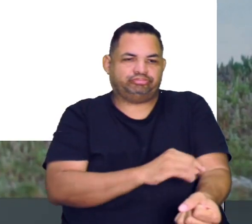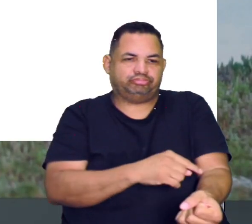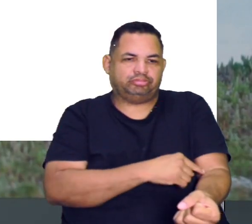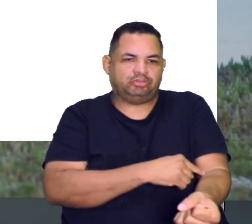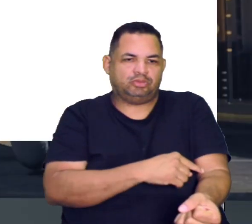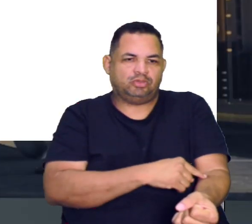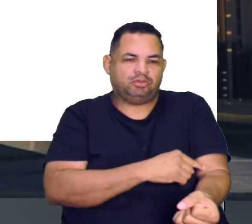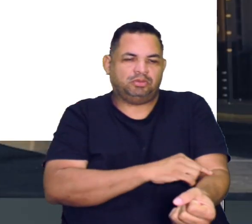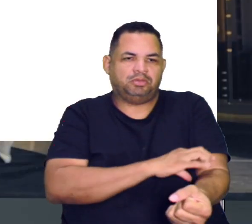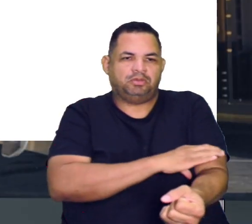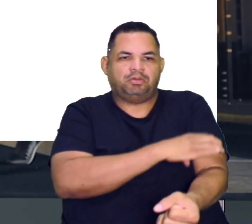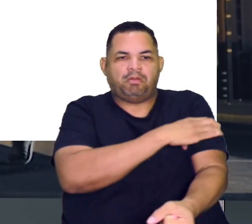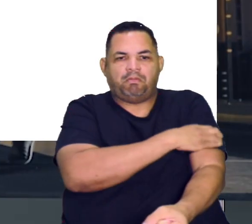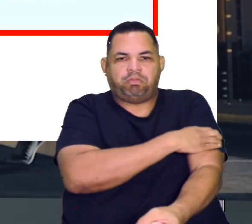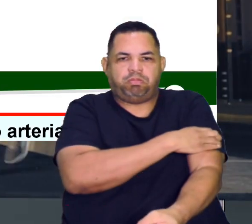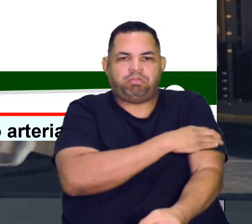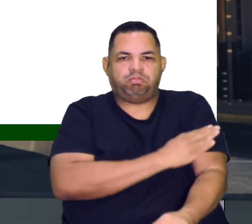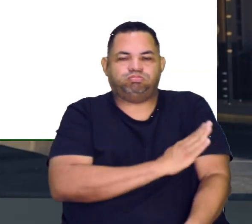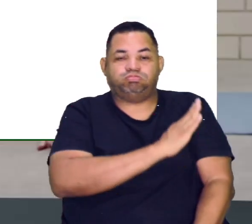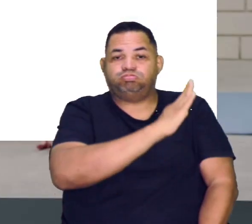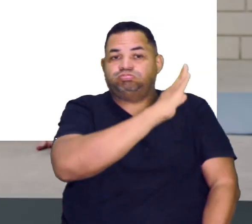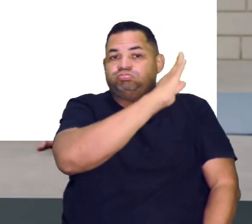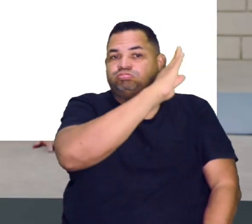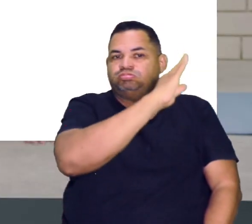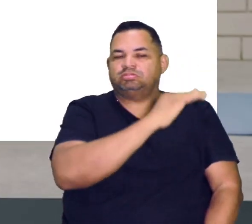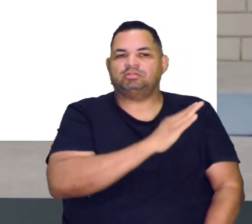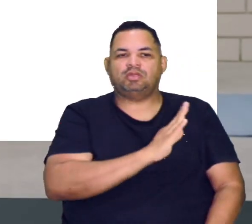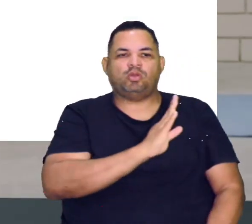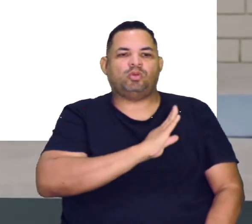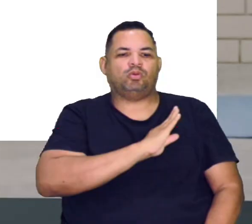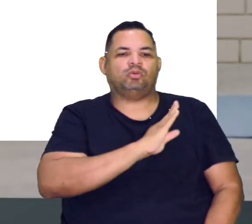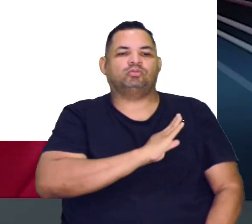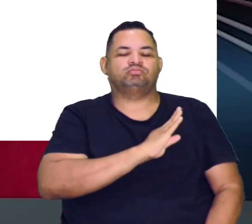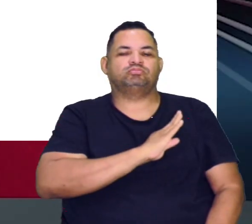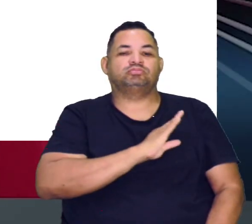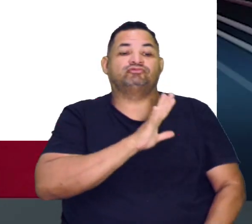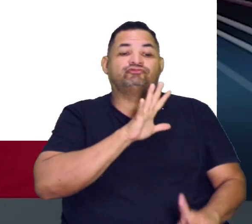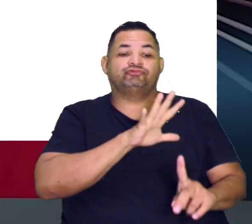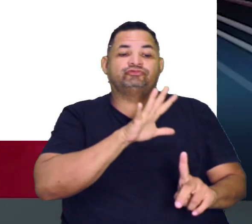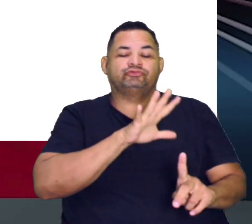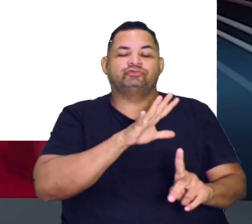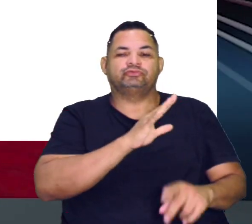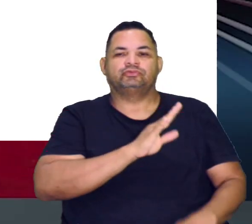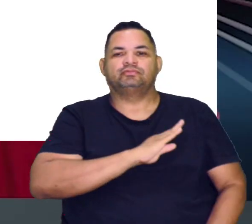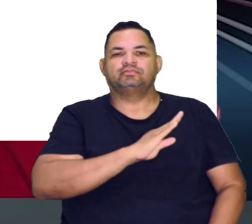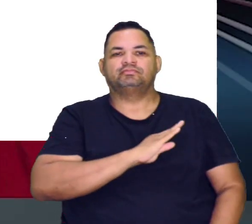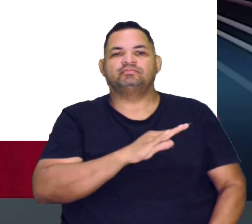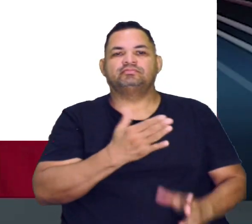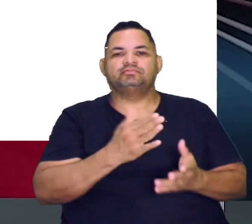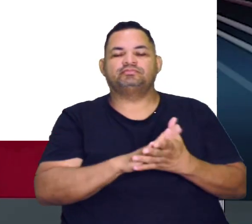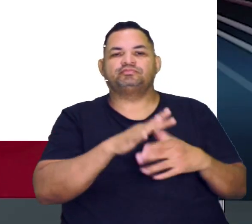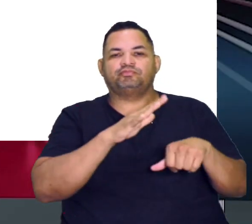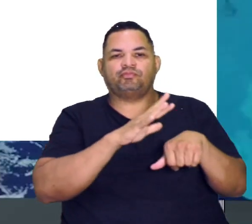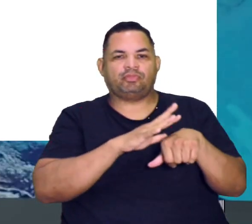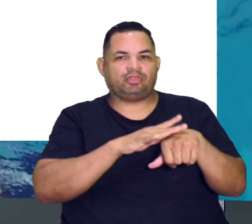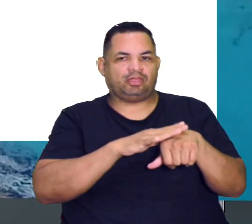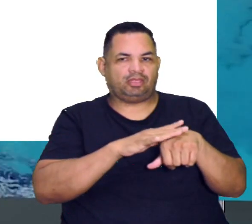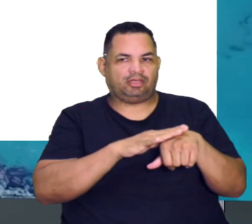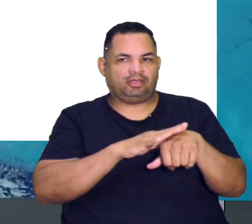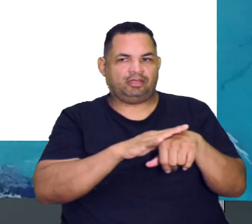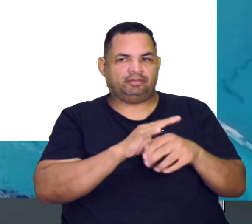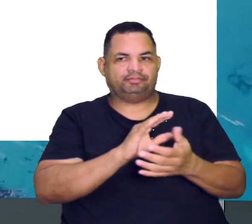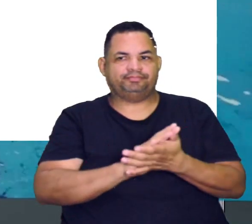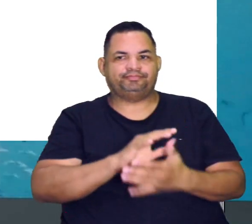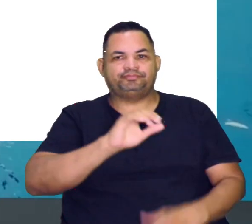arterial. Pressão arterial. Vai lá para o coração com tudo, né, gente? É isso aí. E aí essa doença crônica chamada